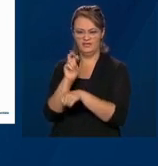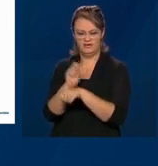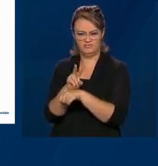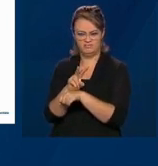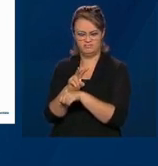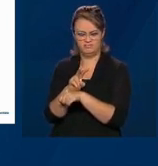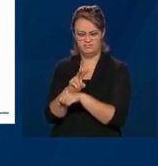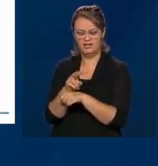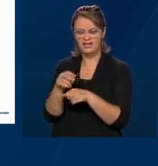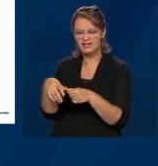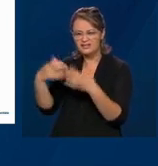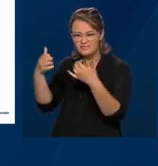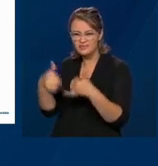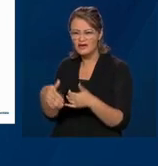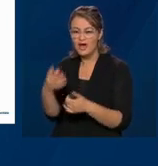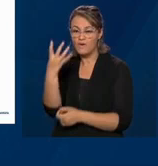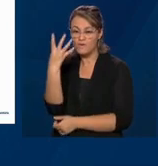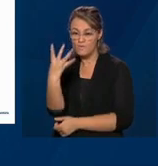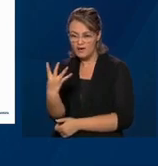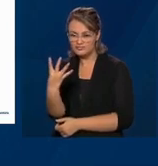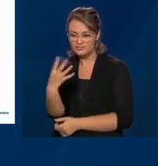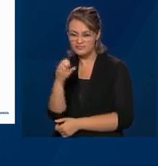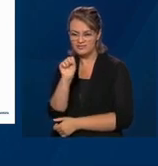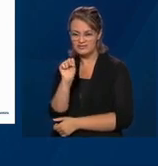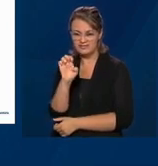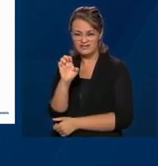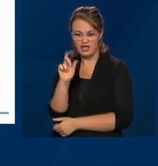4 sementes, dentre essas 4 cepas,